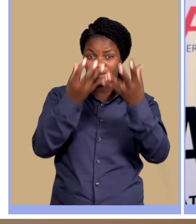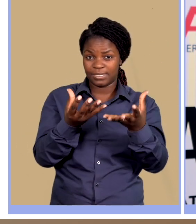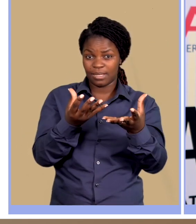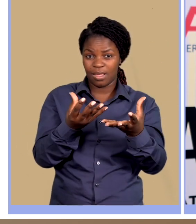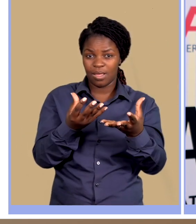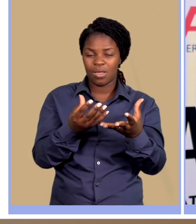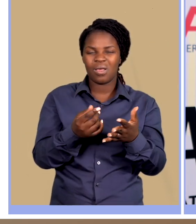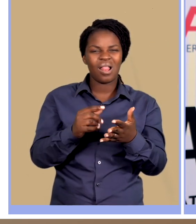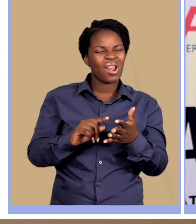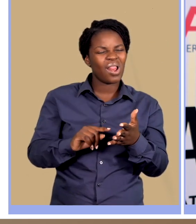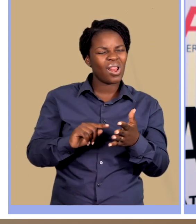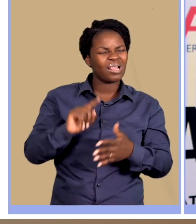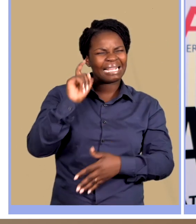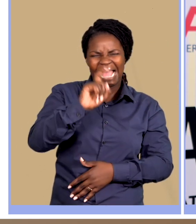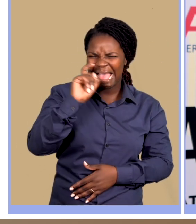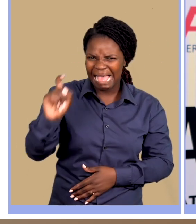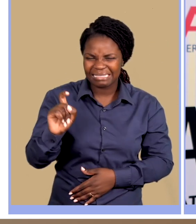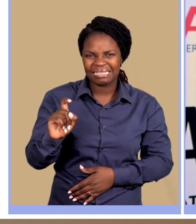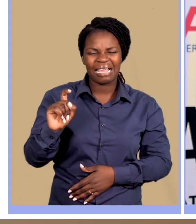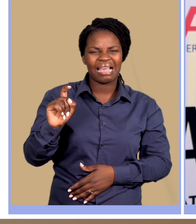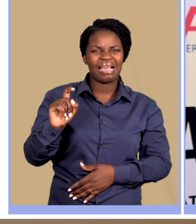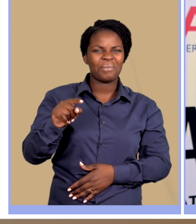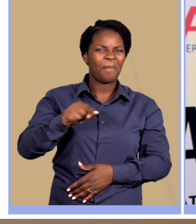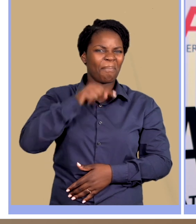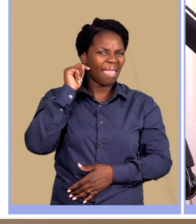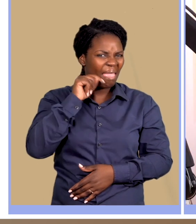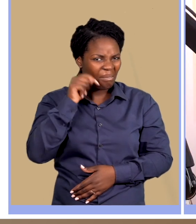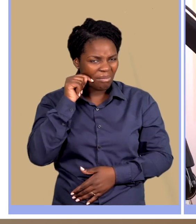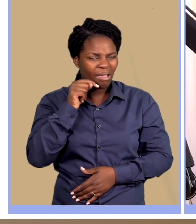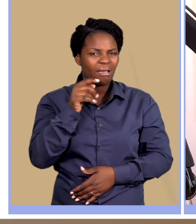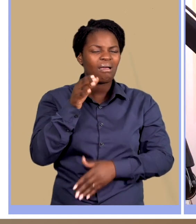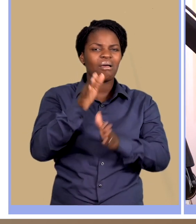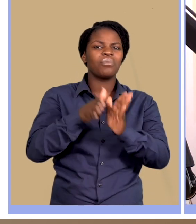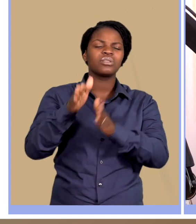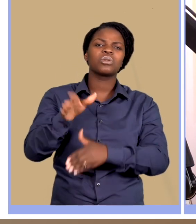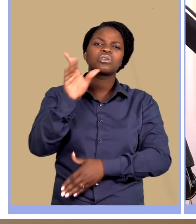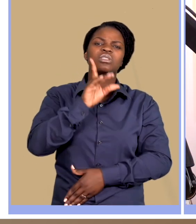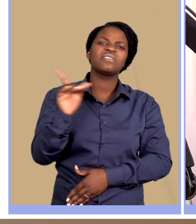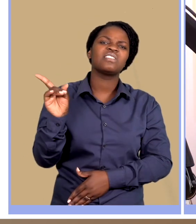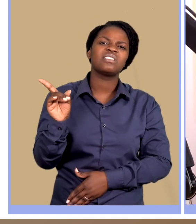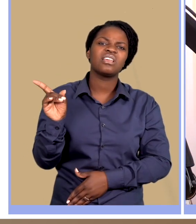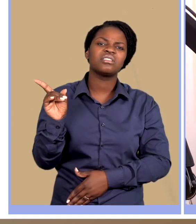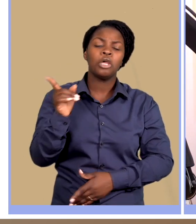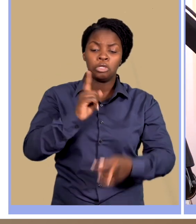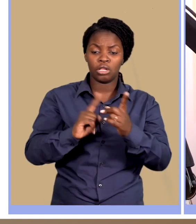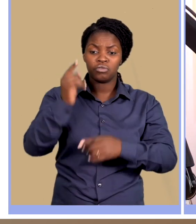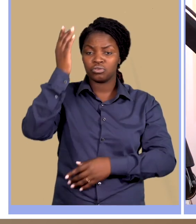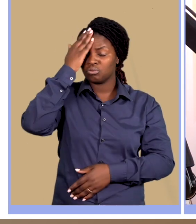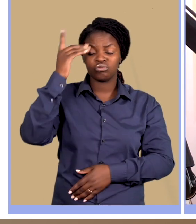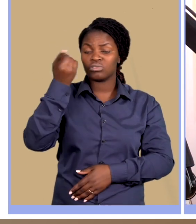sítios, pessoas com deficiência, se calhar nem sabem que existe uma bengala branca. Certo. E aqui reside